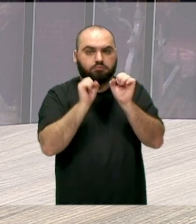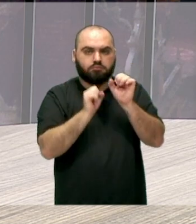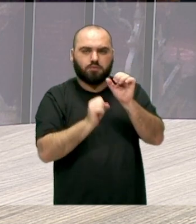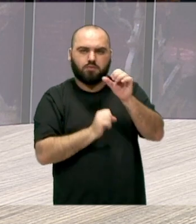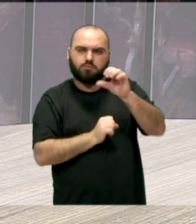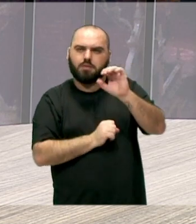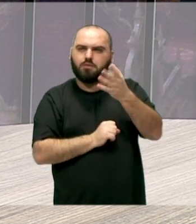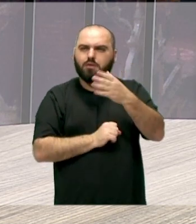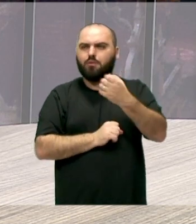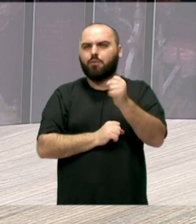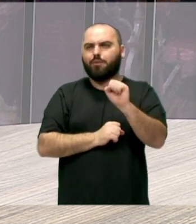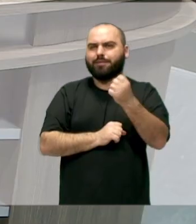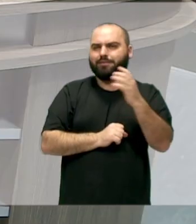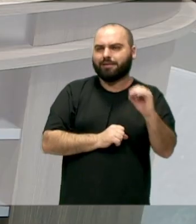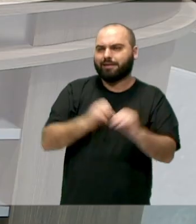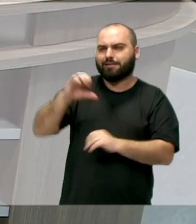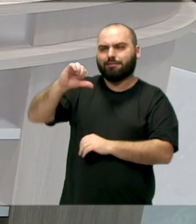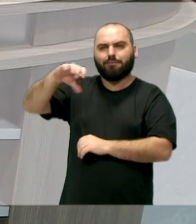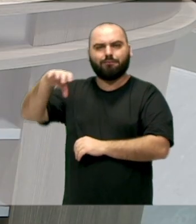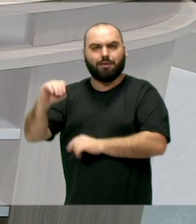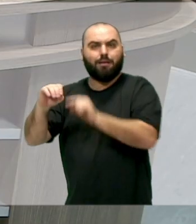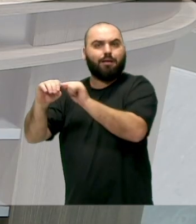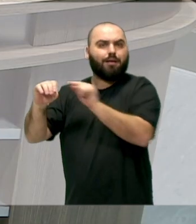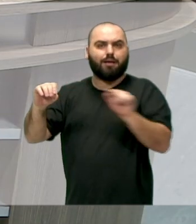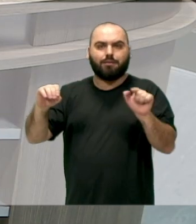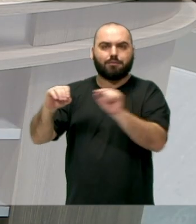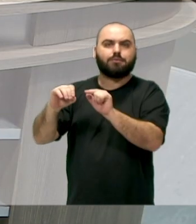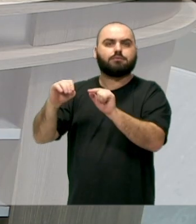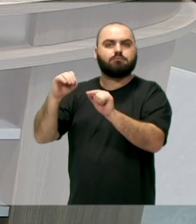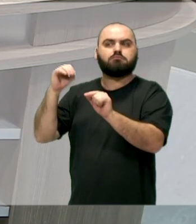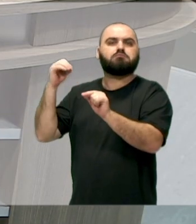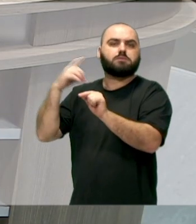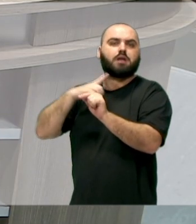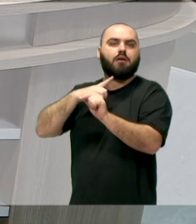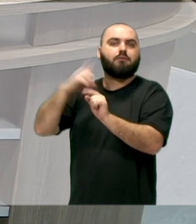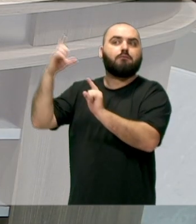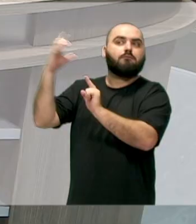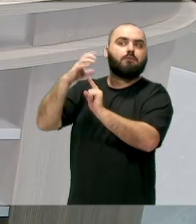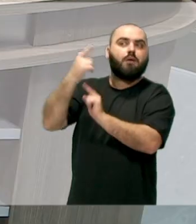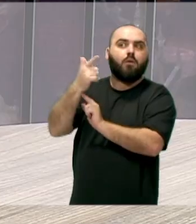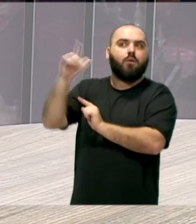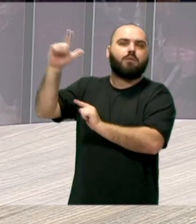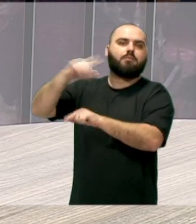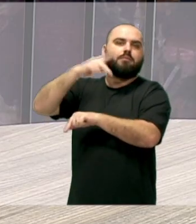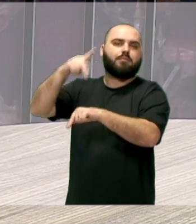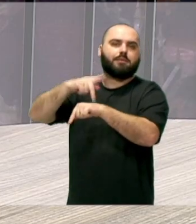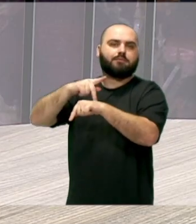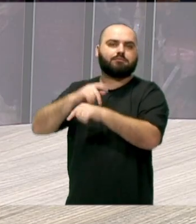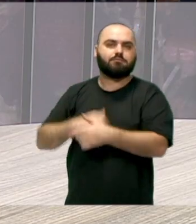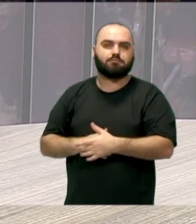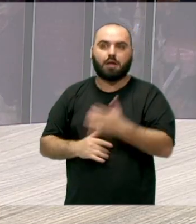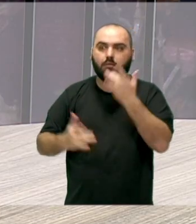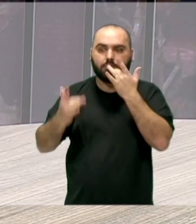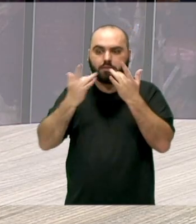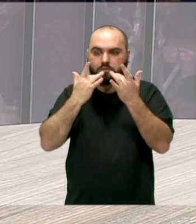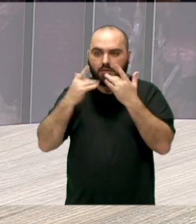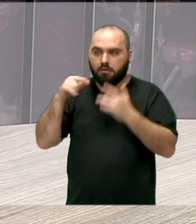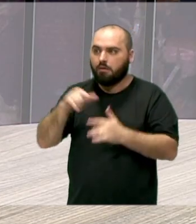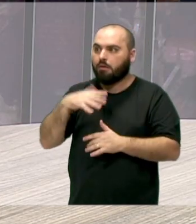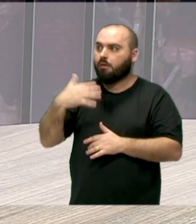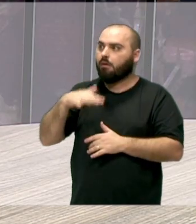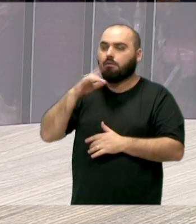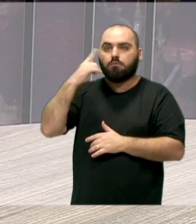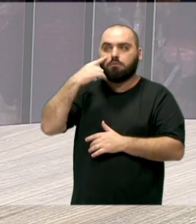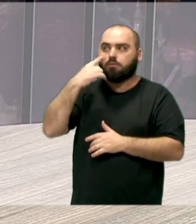80 e 90, assim, foi o que realmente eles trouxeram muita coisa de fora para cá e se apaixonaram por, nossa, olha só o que está acontecendo